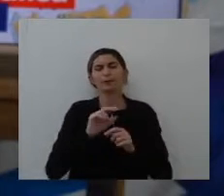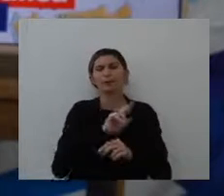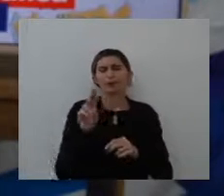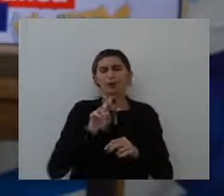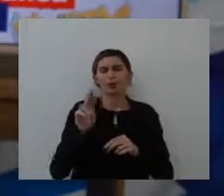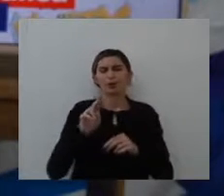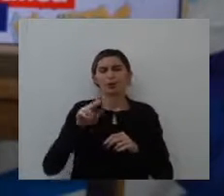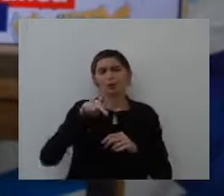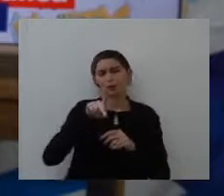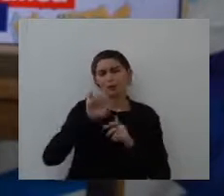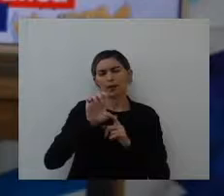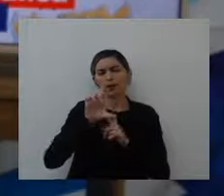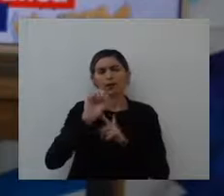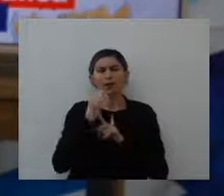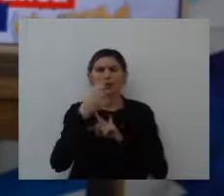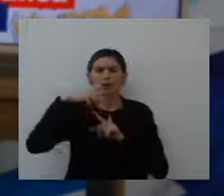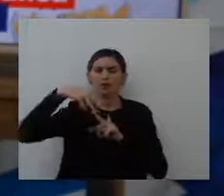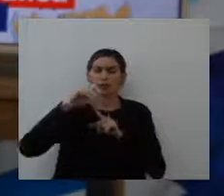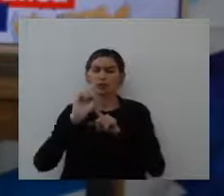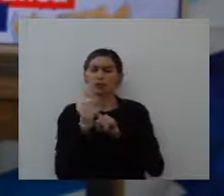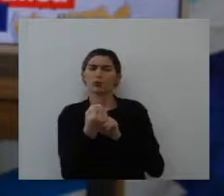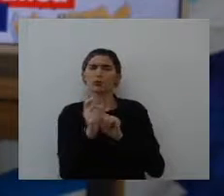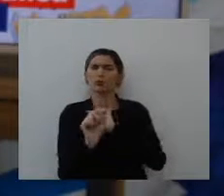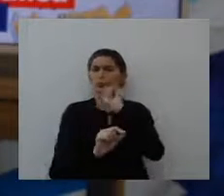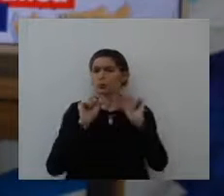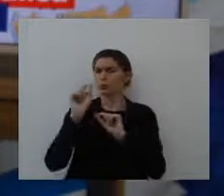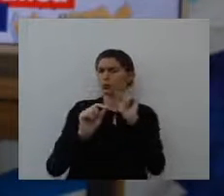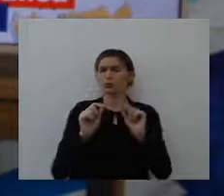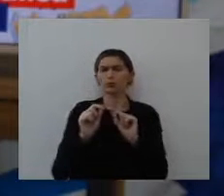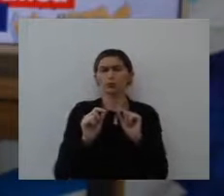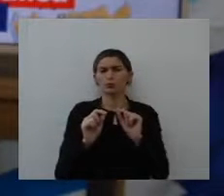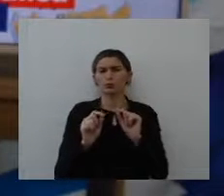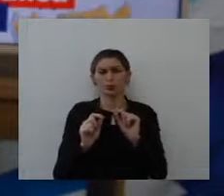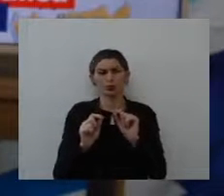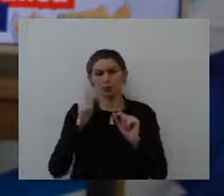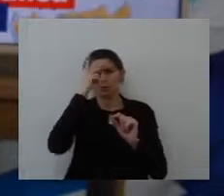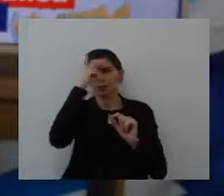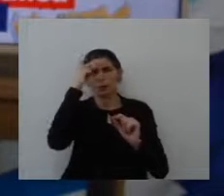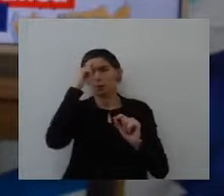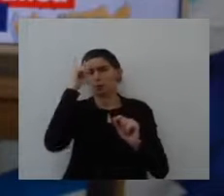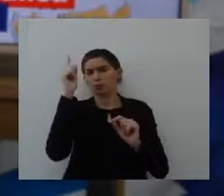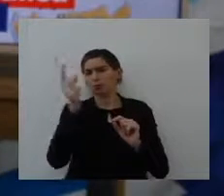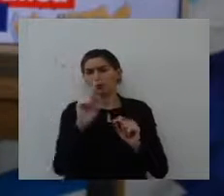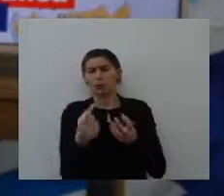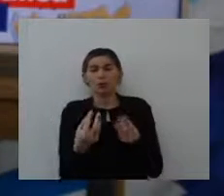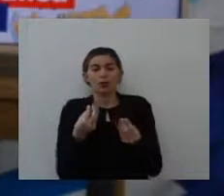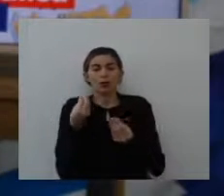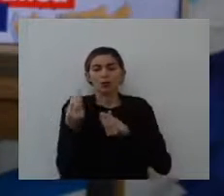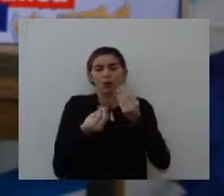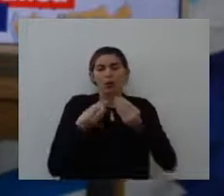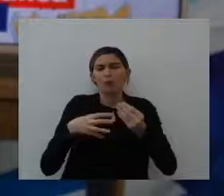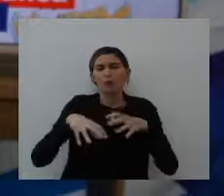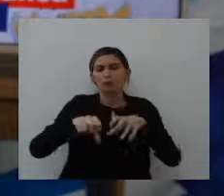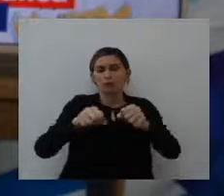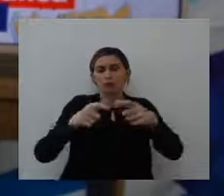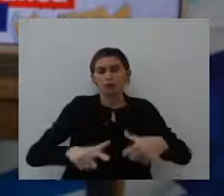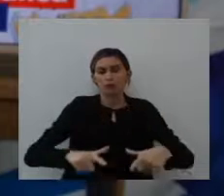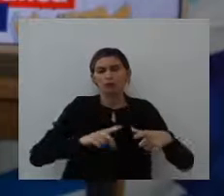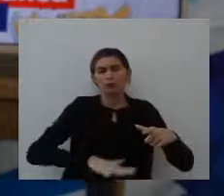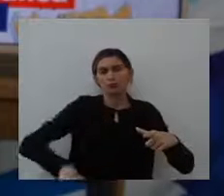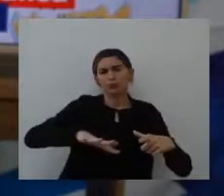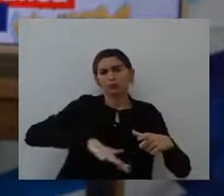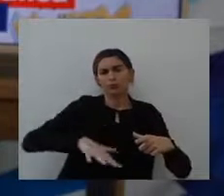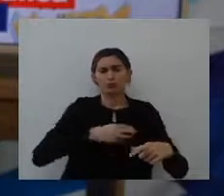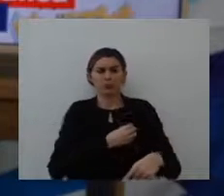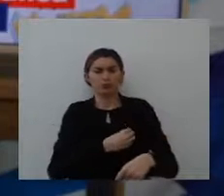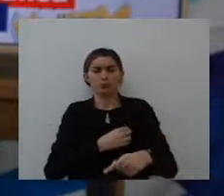chamados pelasgos. Ninguém sabe oficialmente como eles ocuparam a região ou de onde vieram, tá certo?